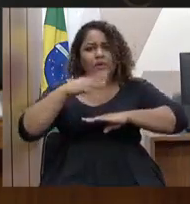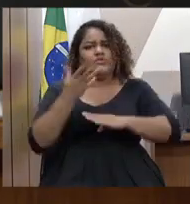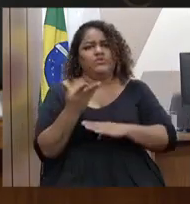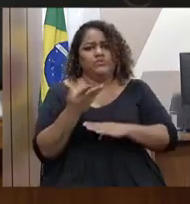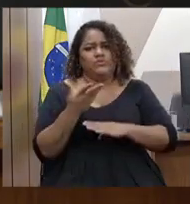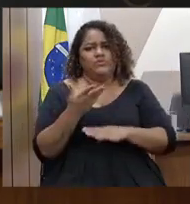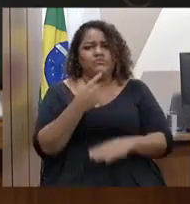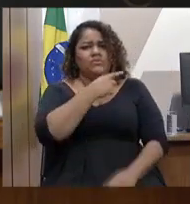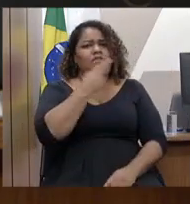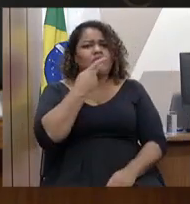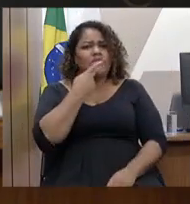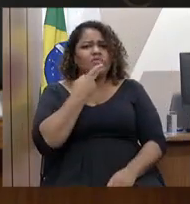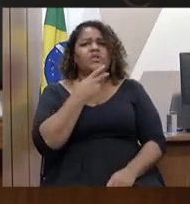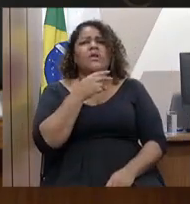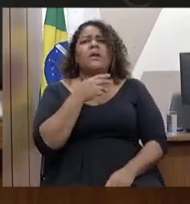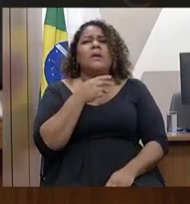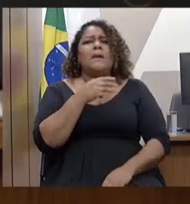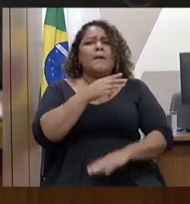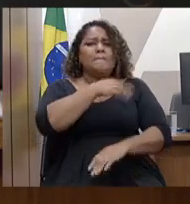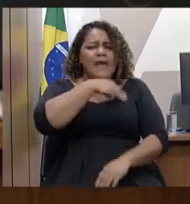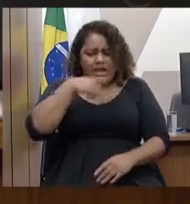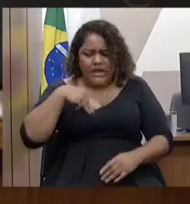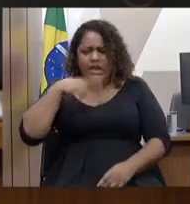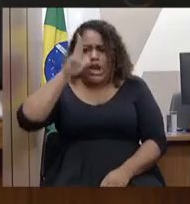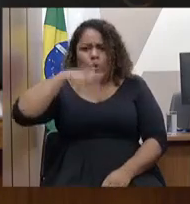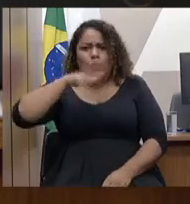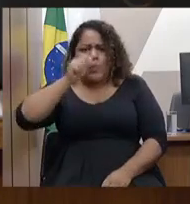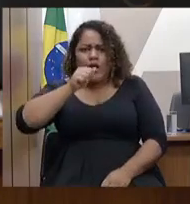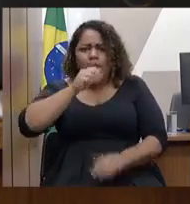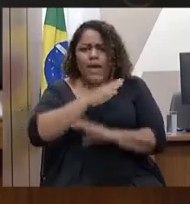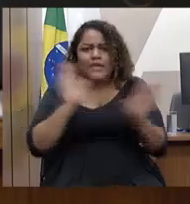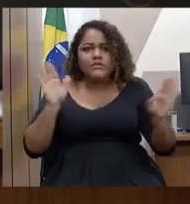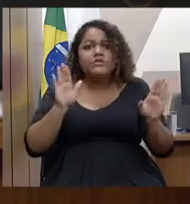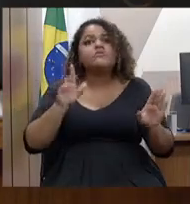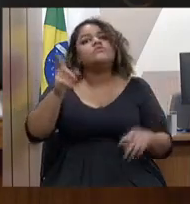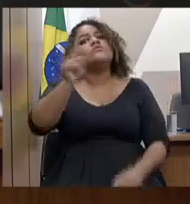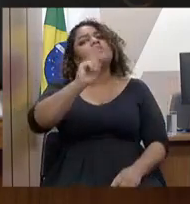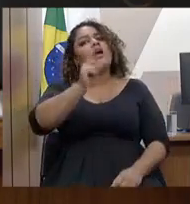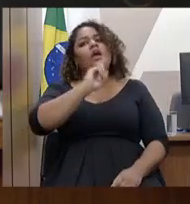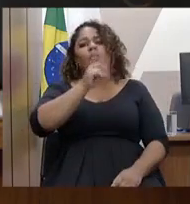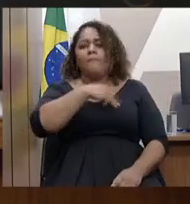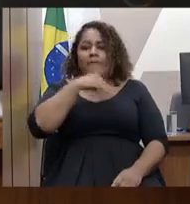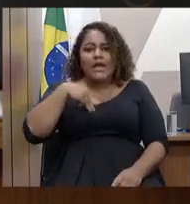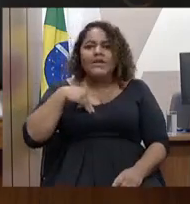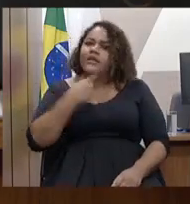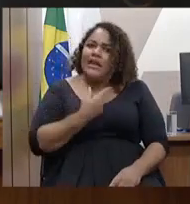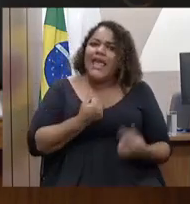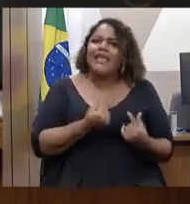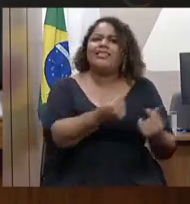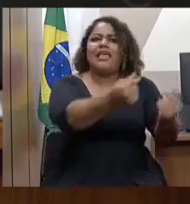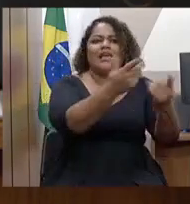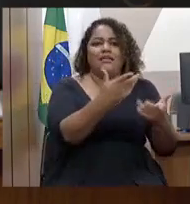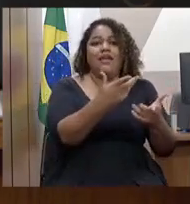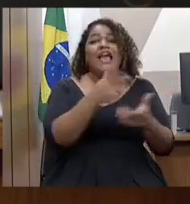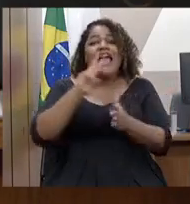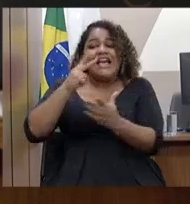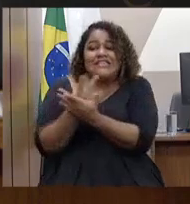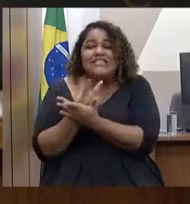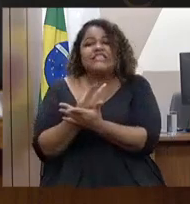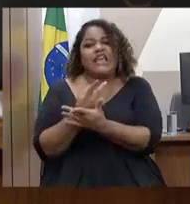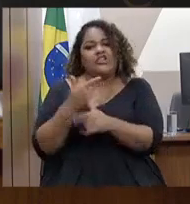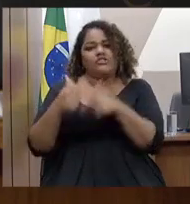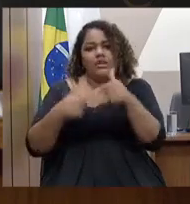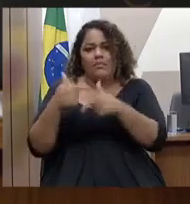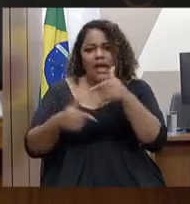falou Mariana nunca mais Mariana não Mariana é eterna é acidentes de trabalho nunca mais e responsabilidade